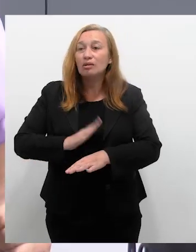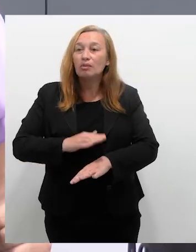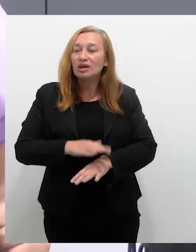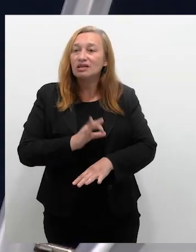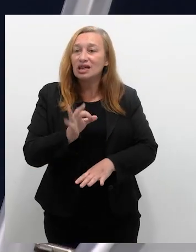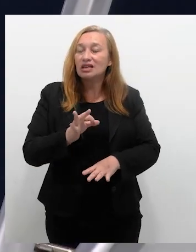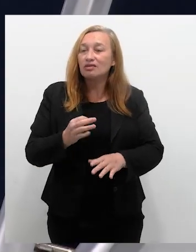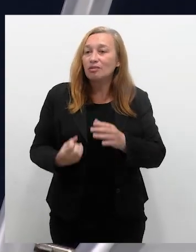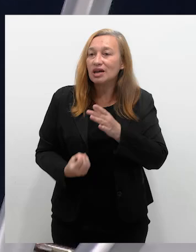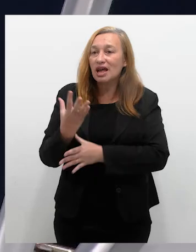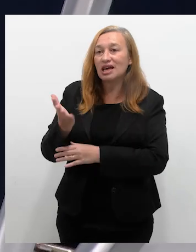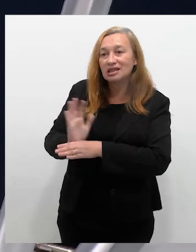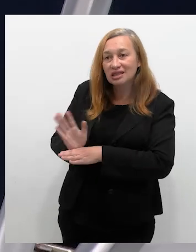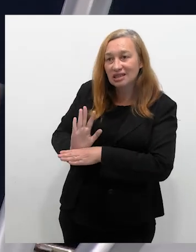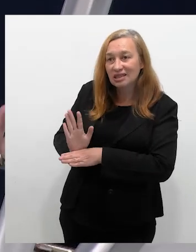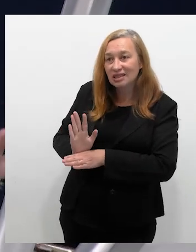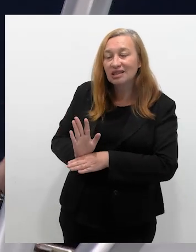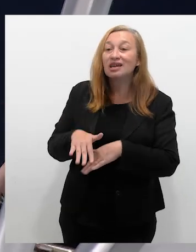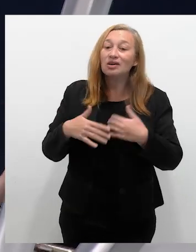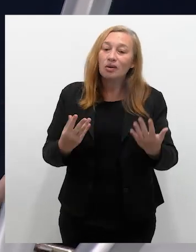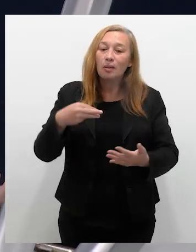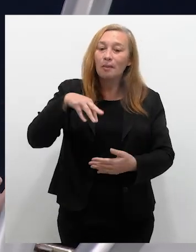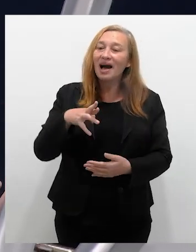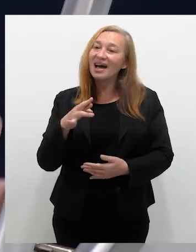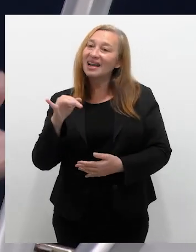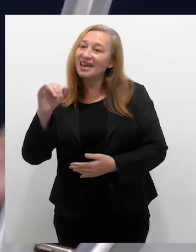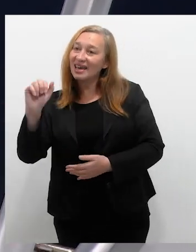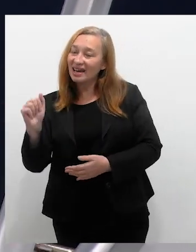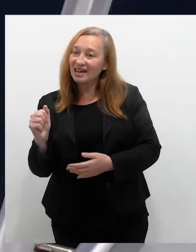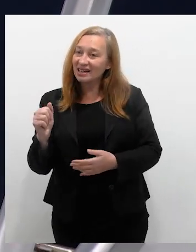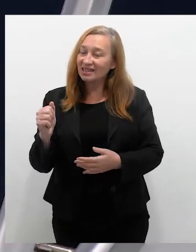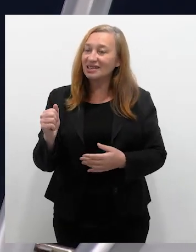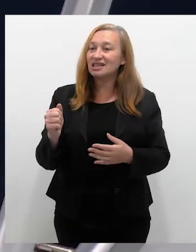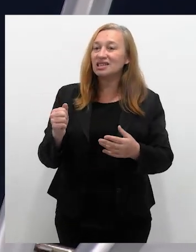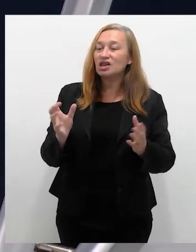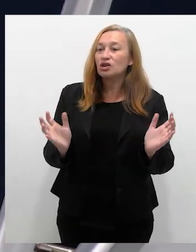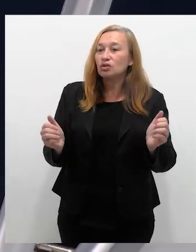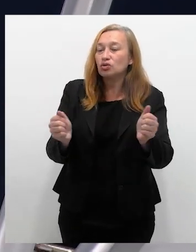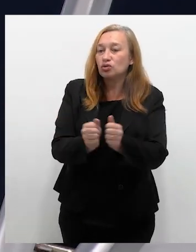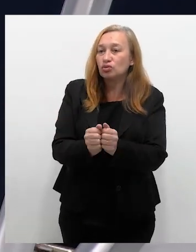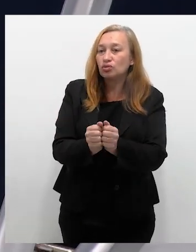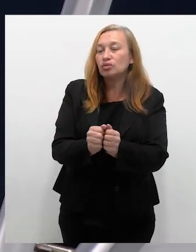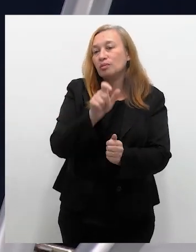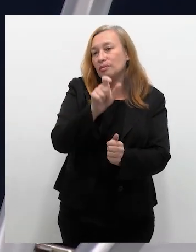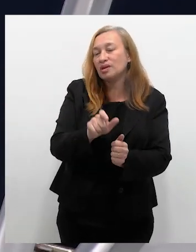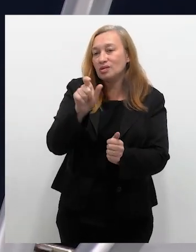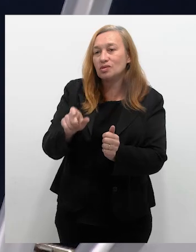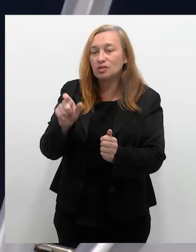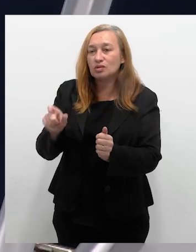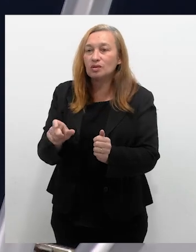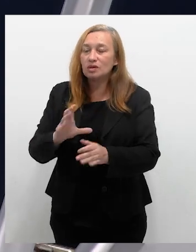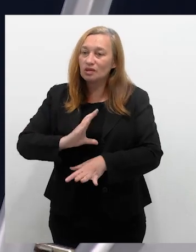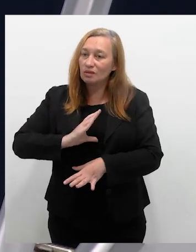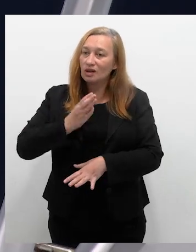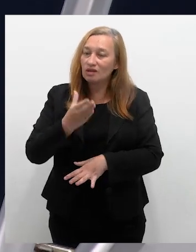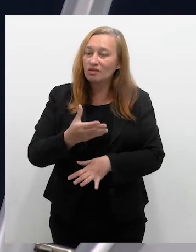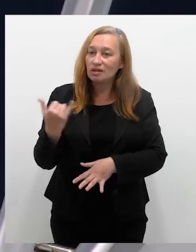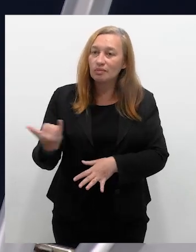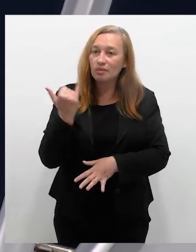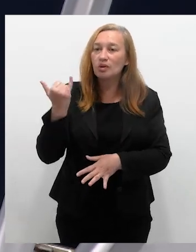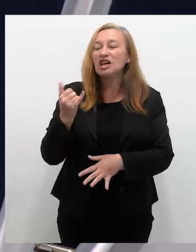Vamos fazer esse filme e, como Mariana Guerreira, juntamos pessoas muito competentes, né?